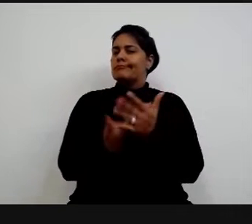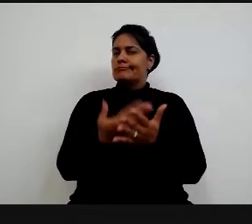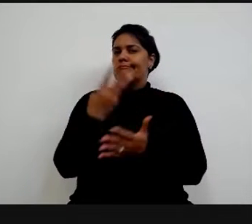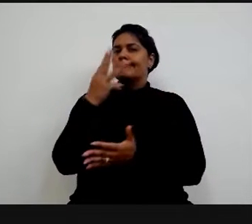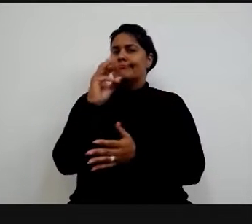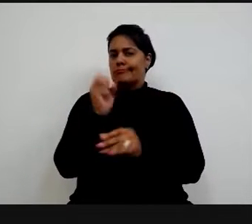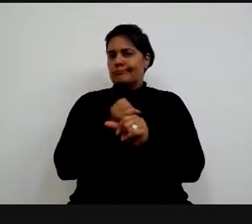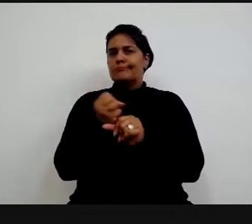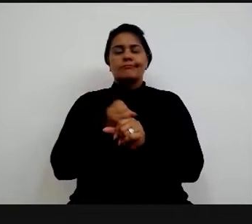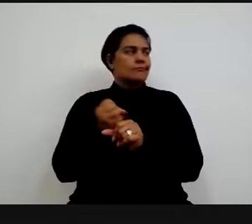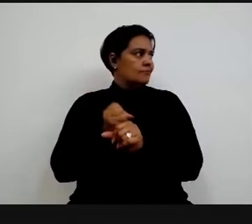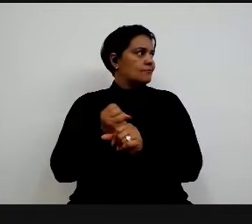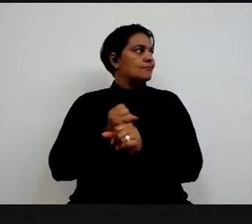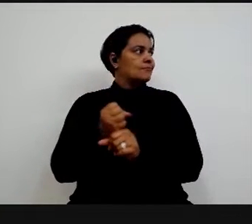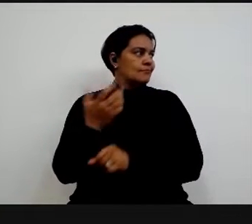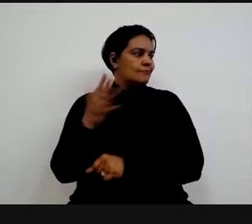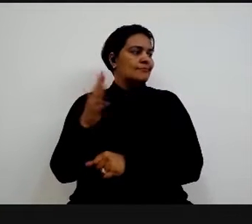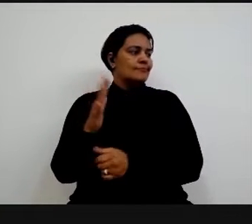menos 30 anos, né?